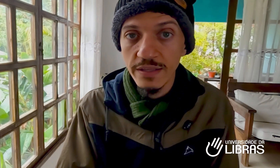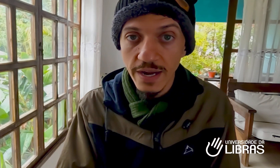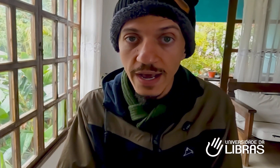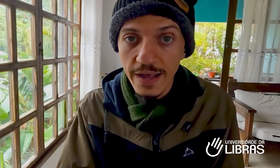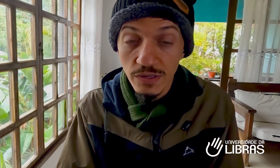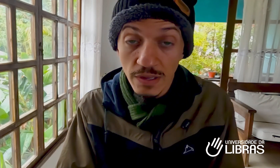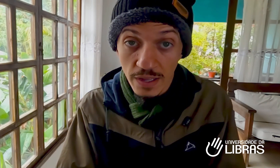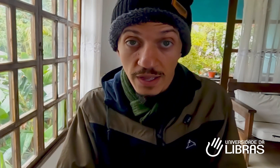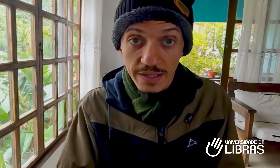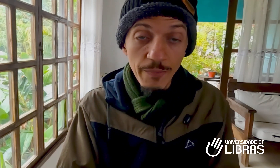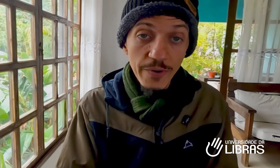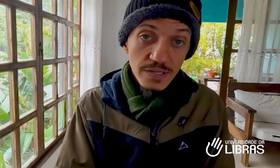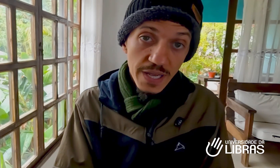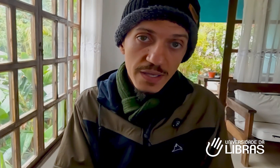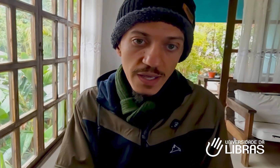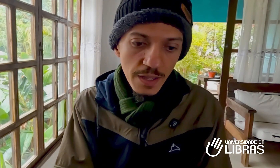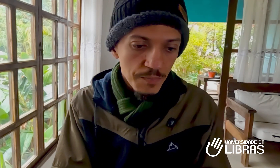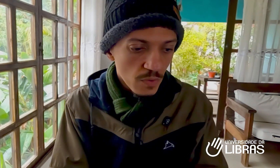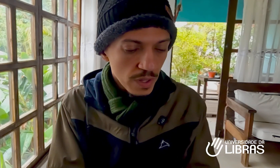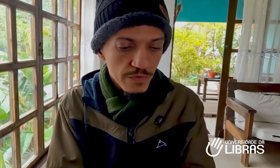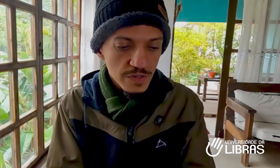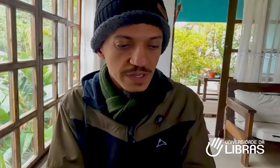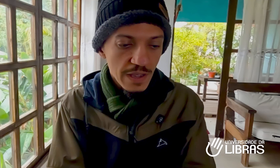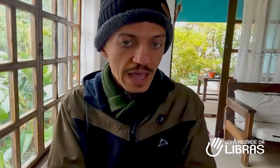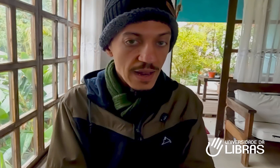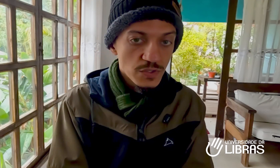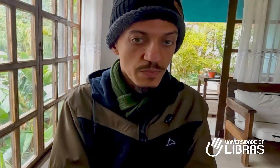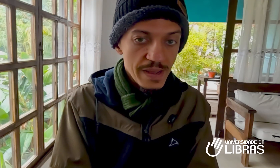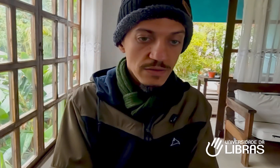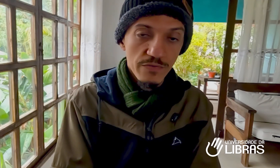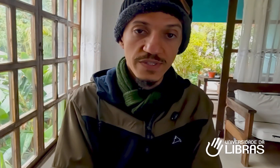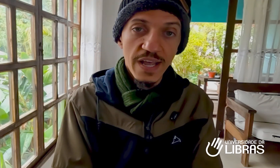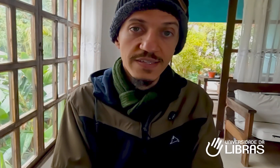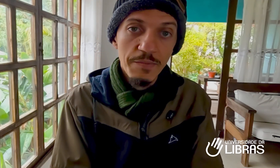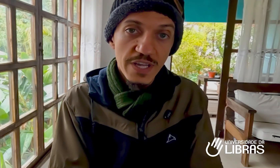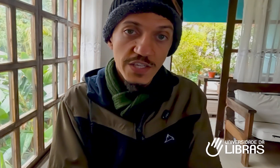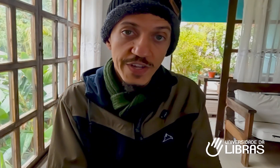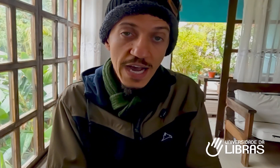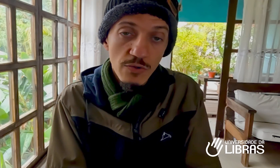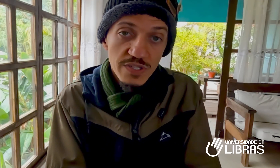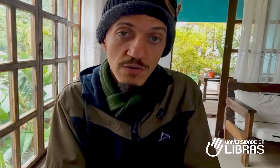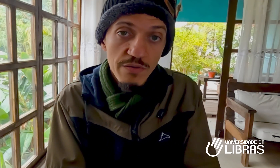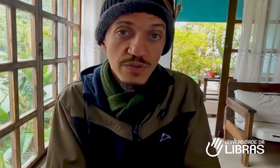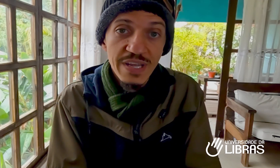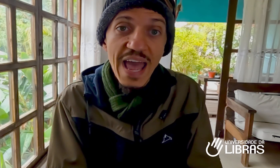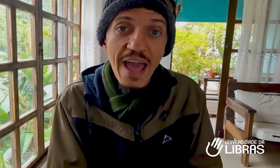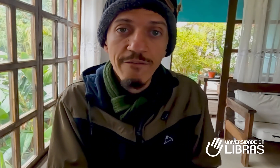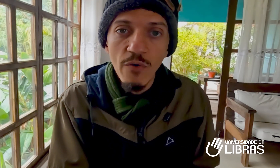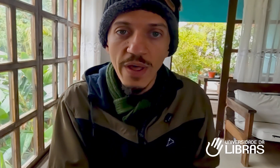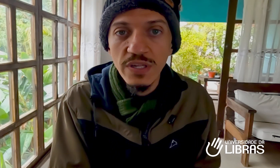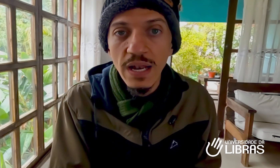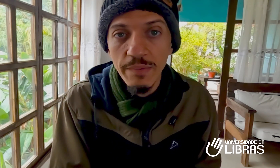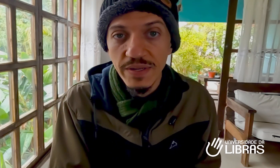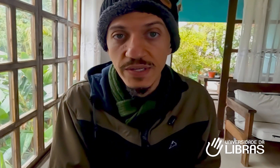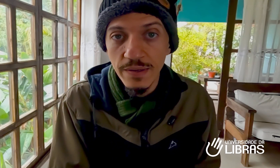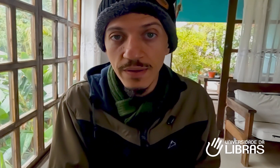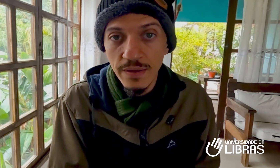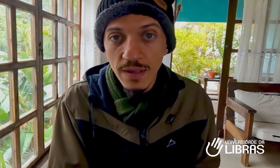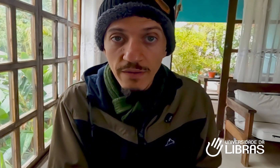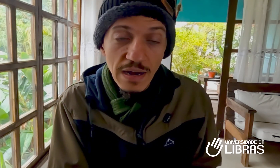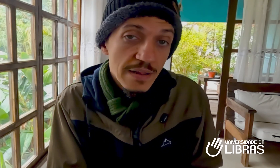consegue entregar isso. E é por isso que aqui, quando você realiza o método, você recebe um certificado dizendo que você é fluente na